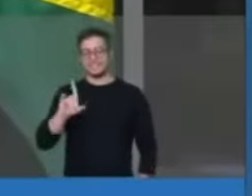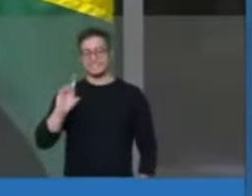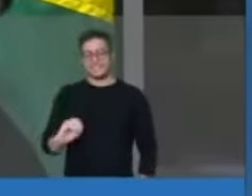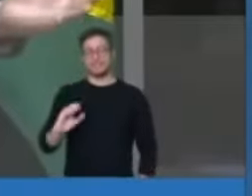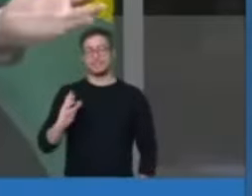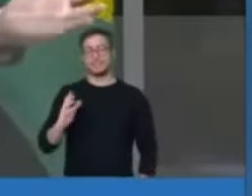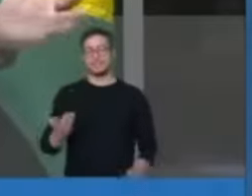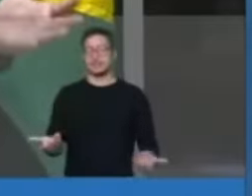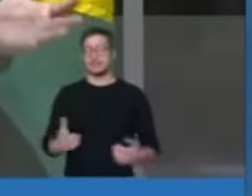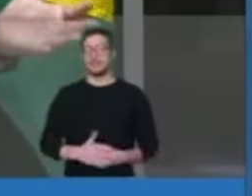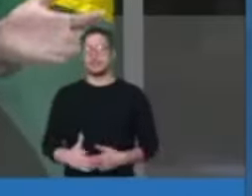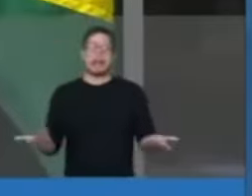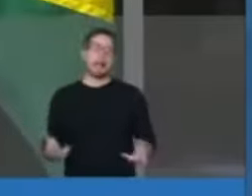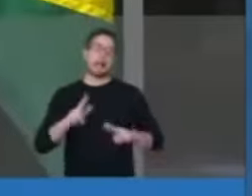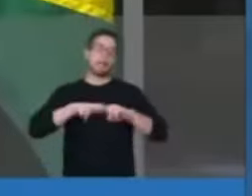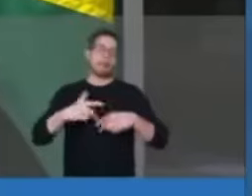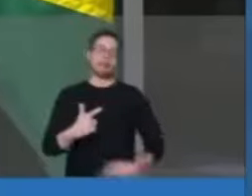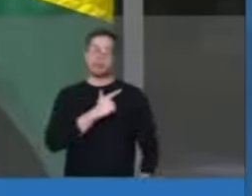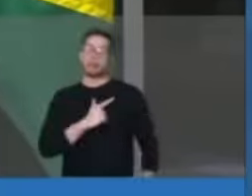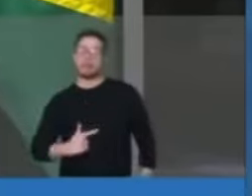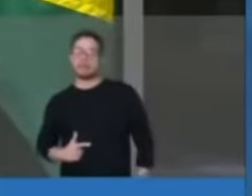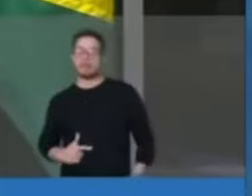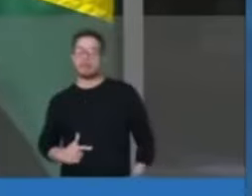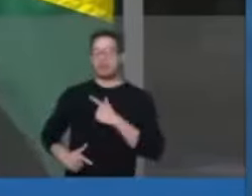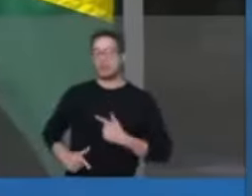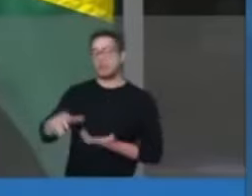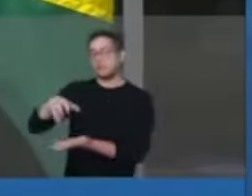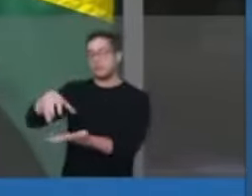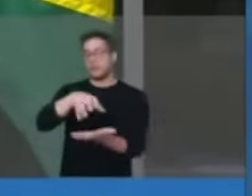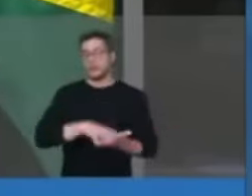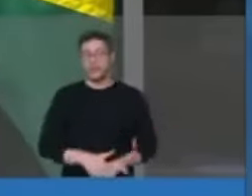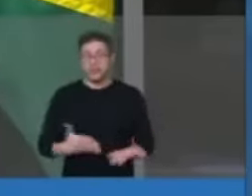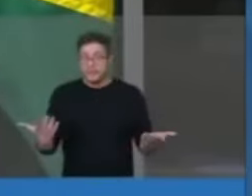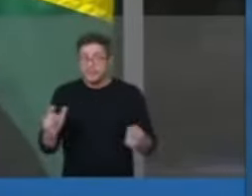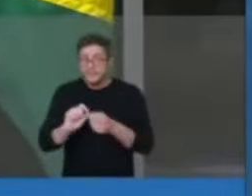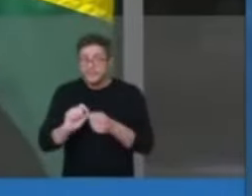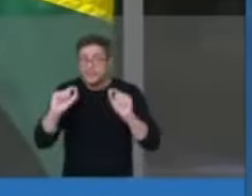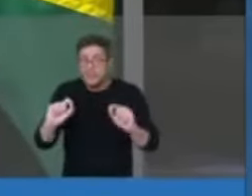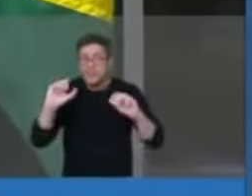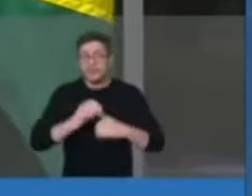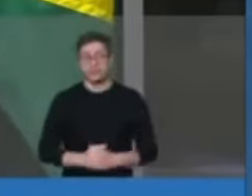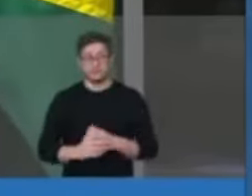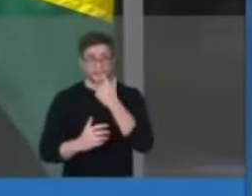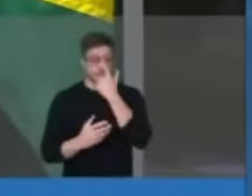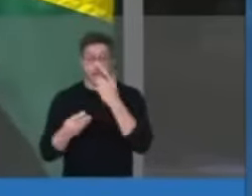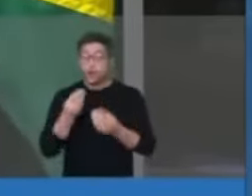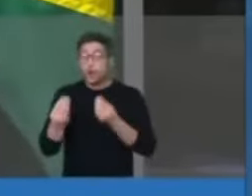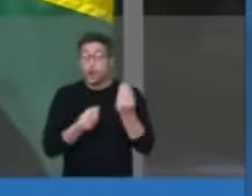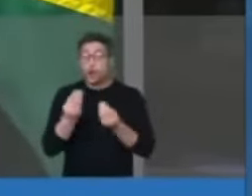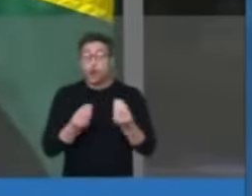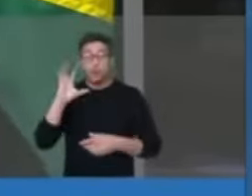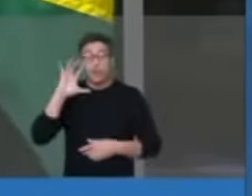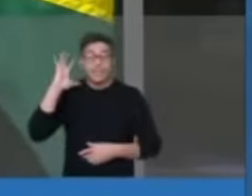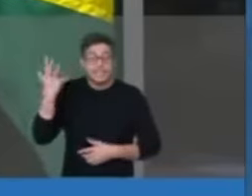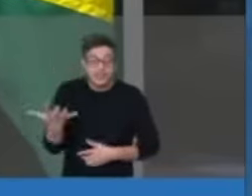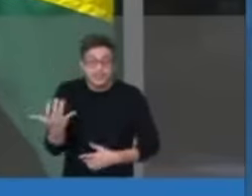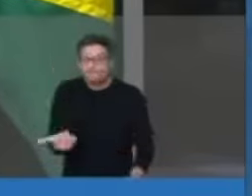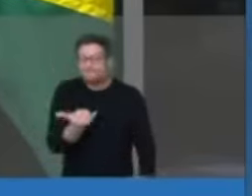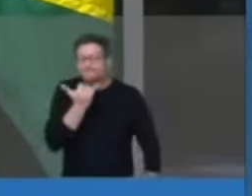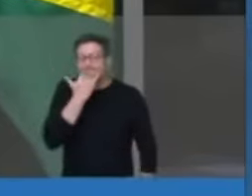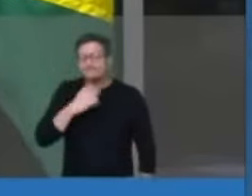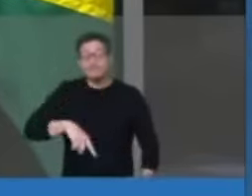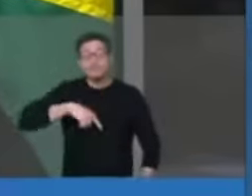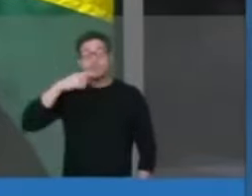Grosso faz como você estão ateando fogo por todos os quatro cantos desse país como combater não existe